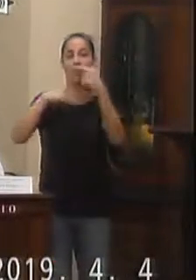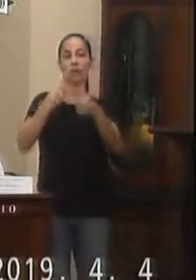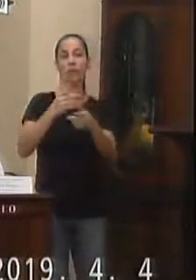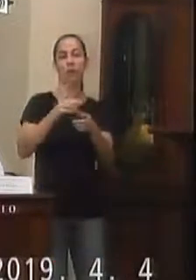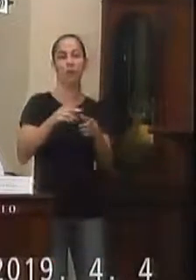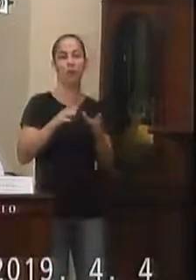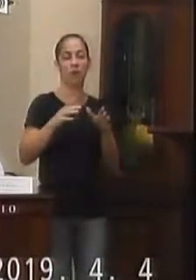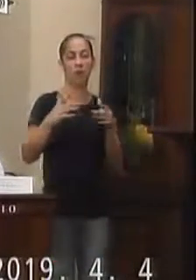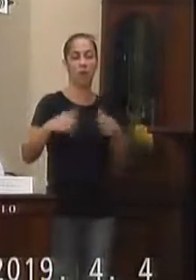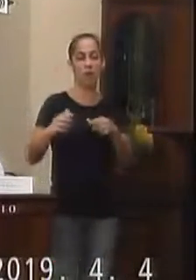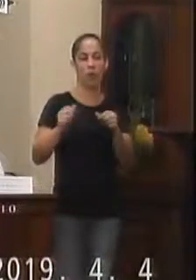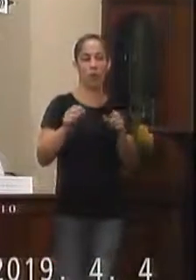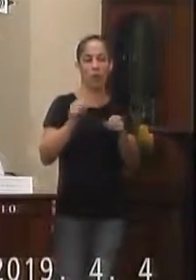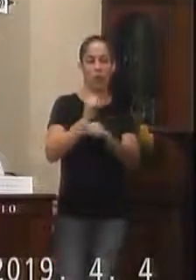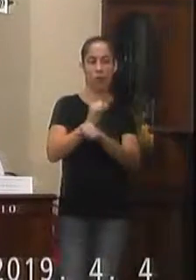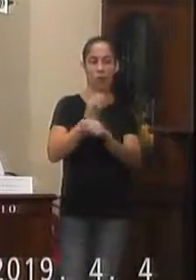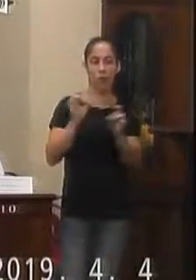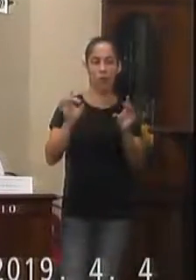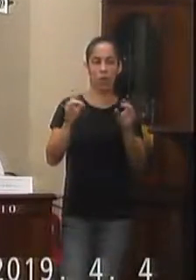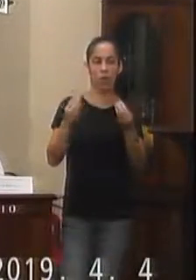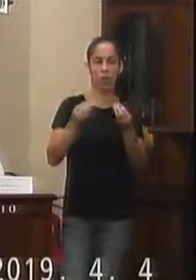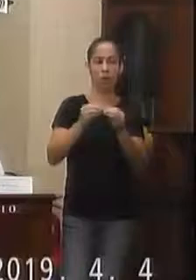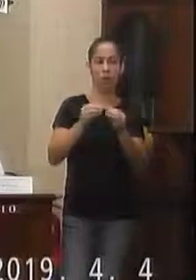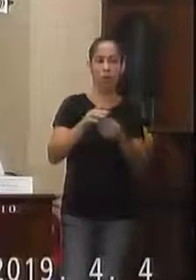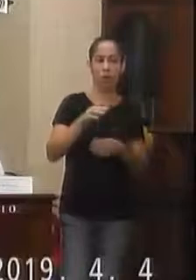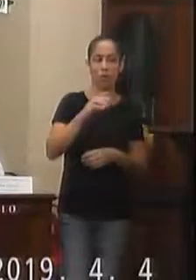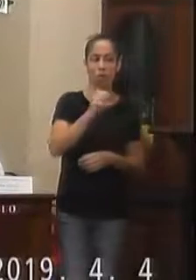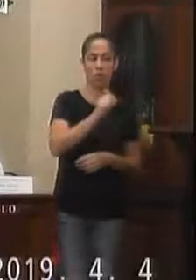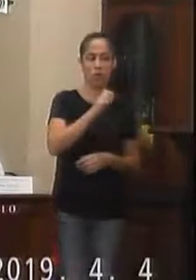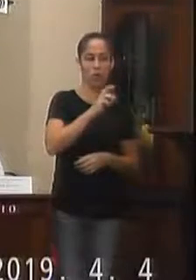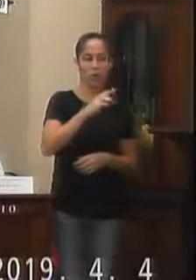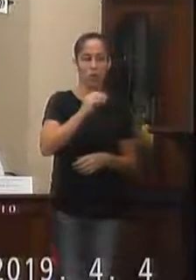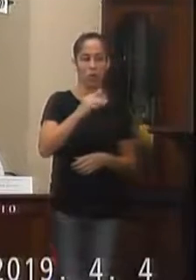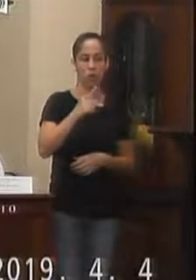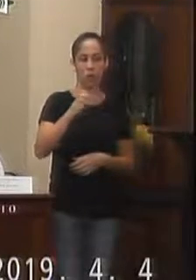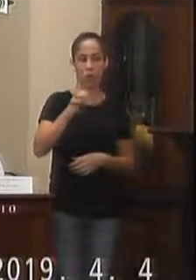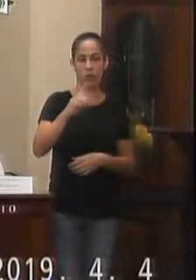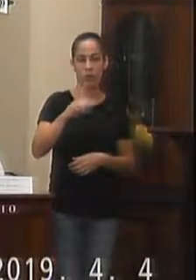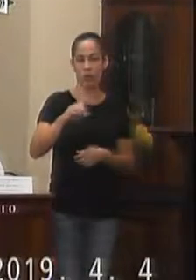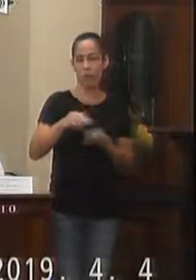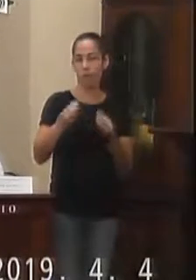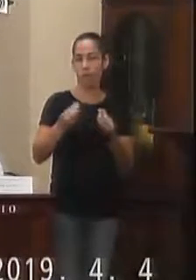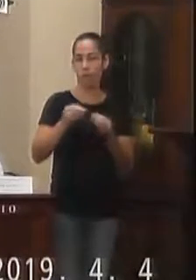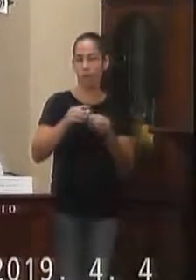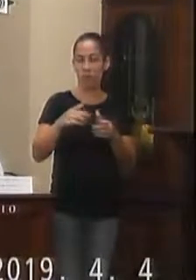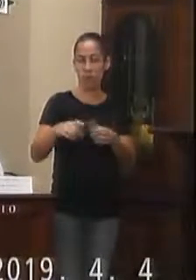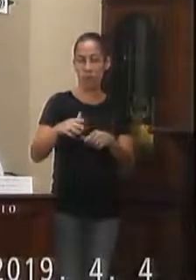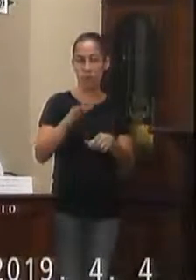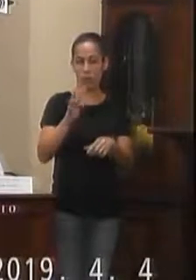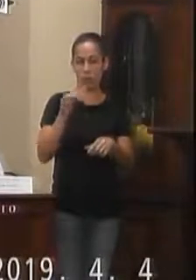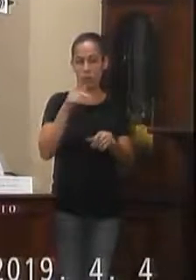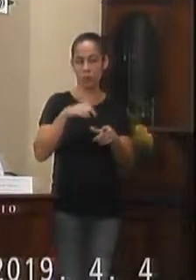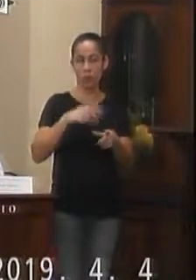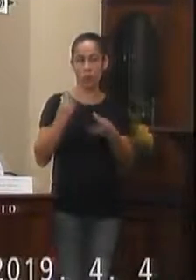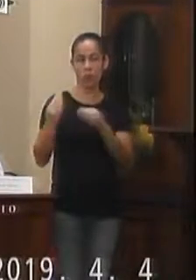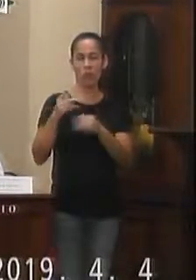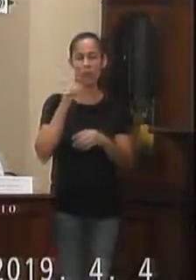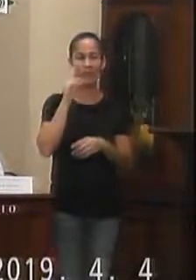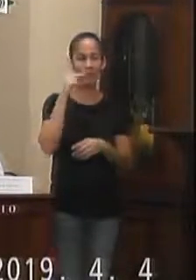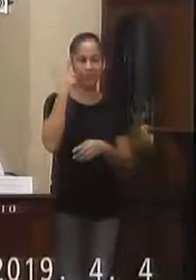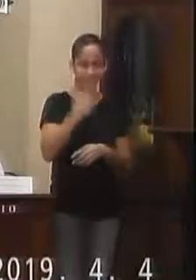ao curral de apreensão de animais localizados na cidade seropédica. Por diversas vezes são mostradas nas redes sociais imagens e vídeos de animais de